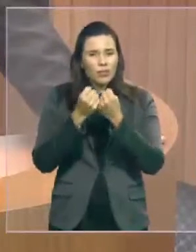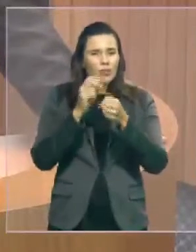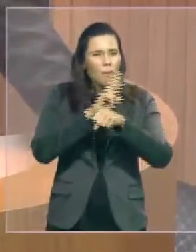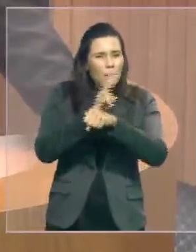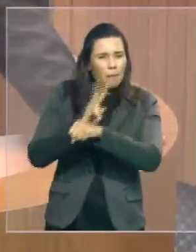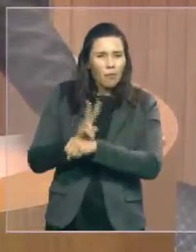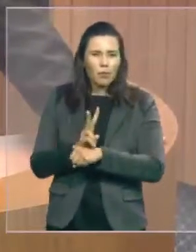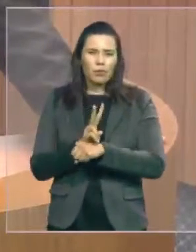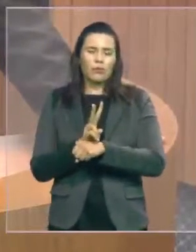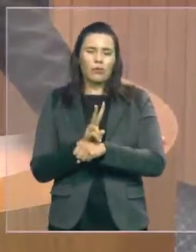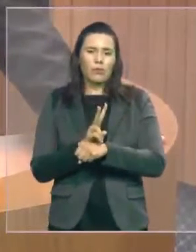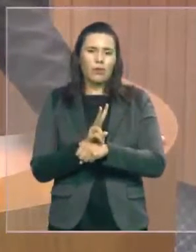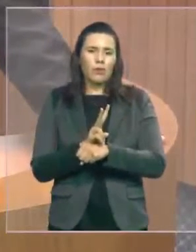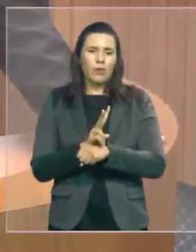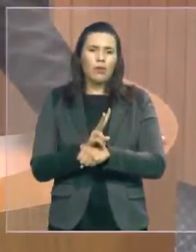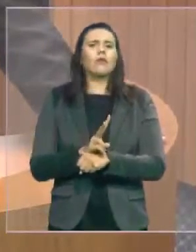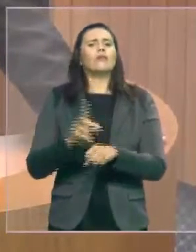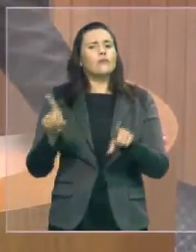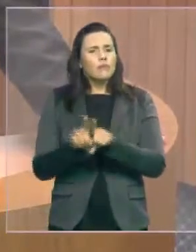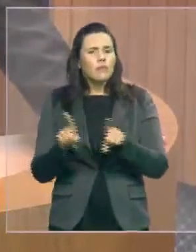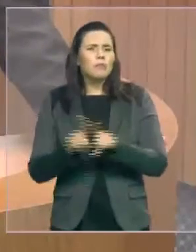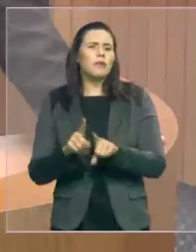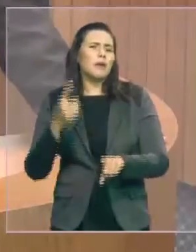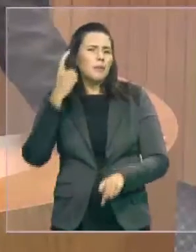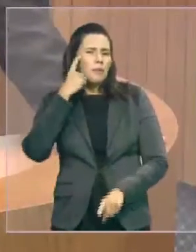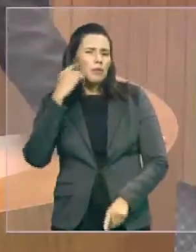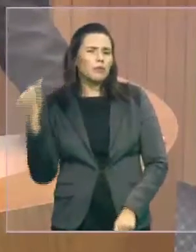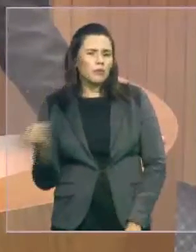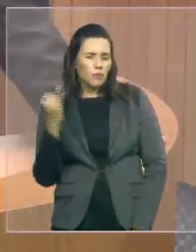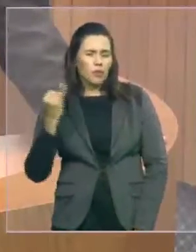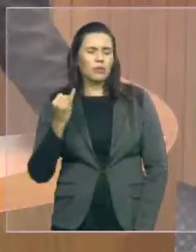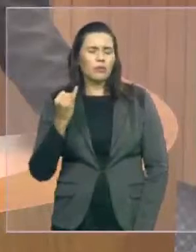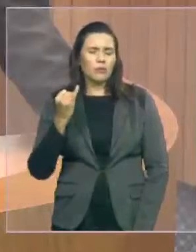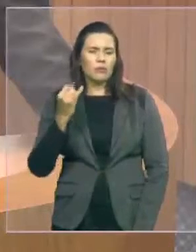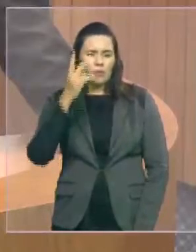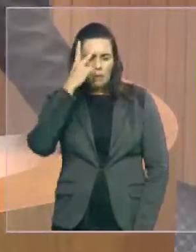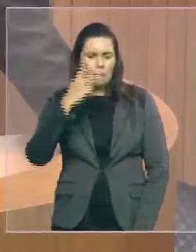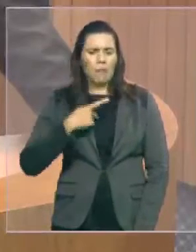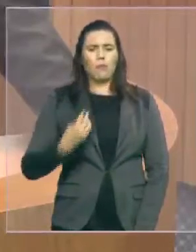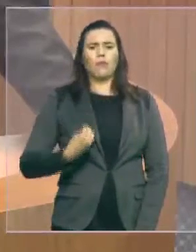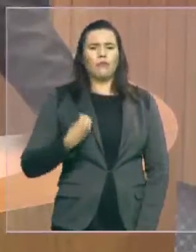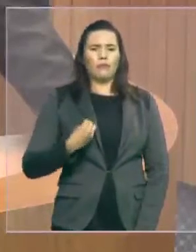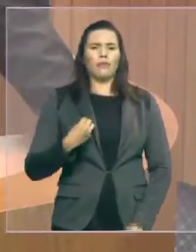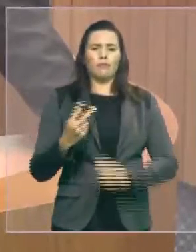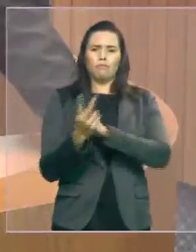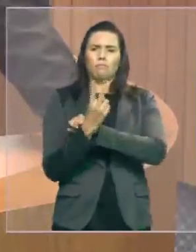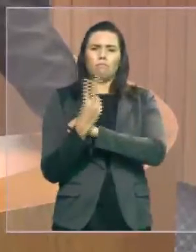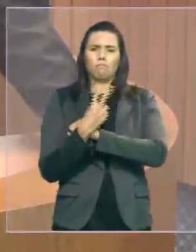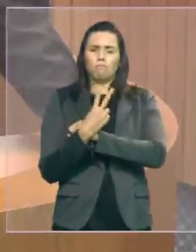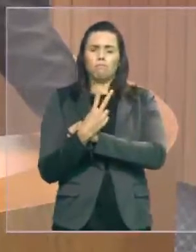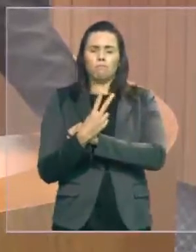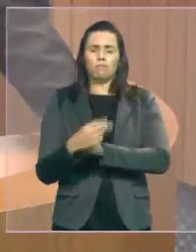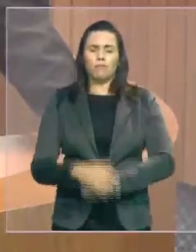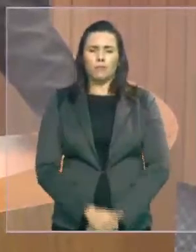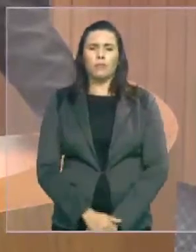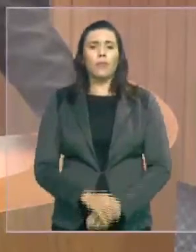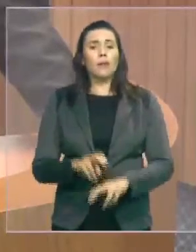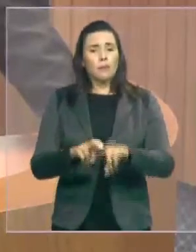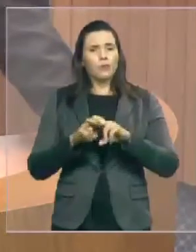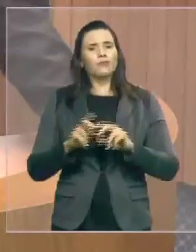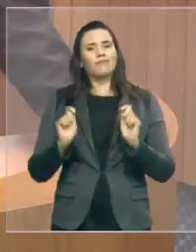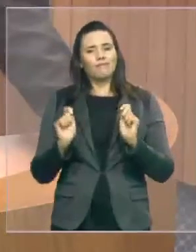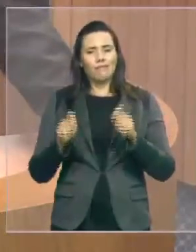própria proteção. Portanto, creio que essa indicação é de inteira e grandiosa